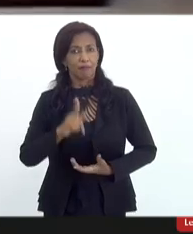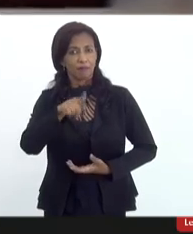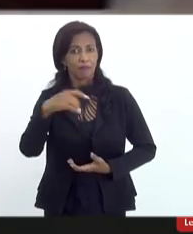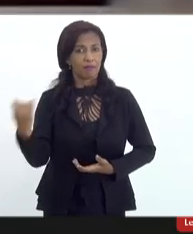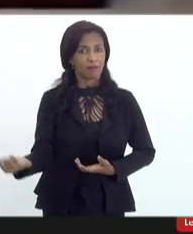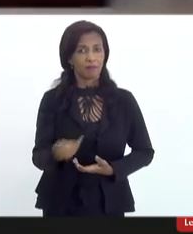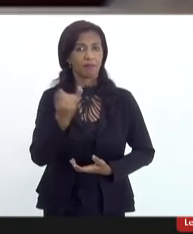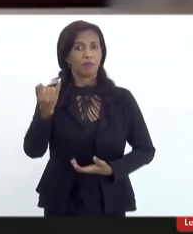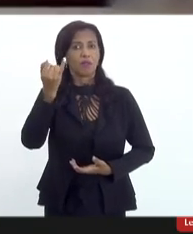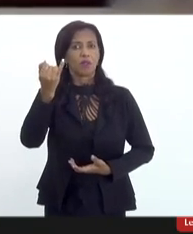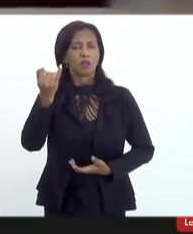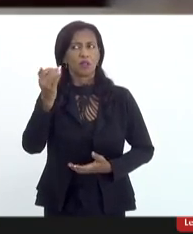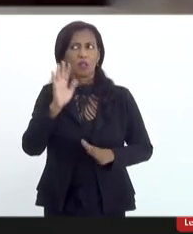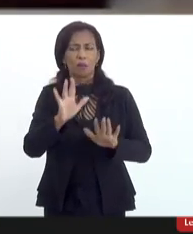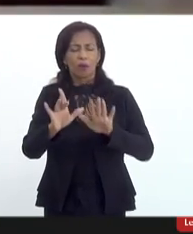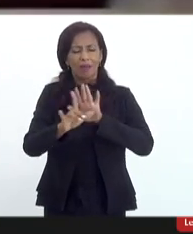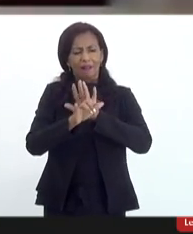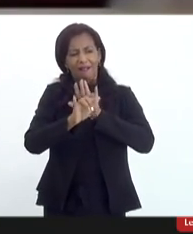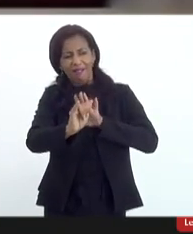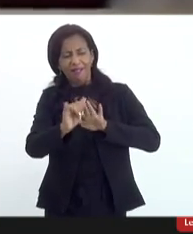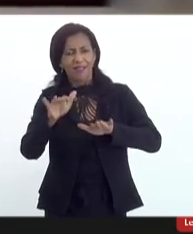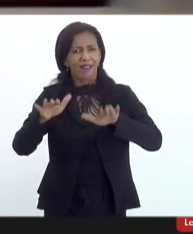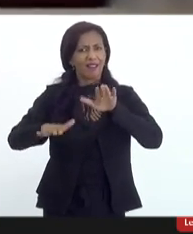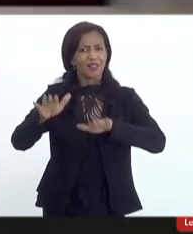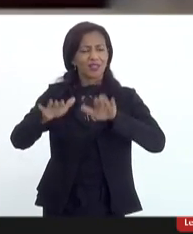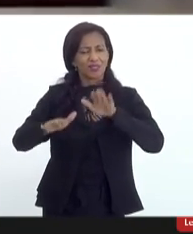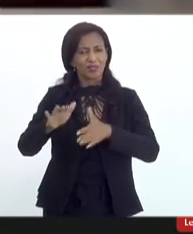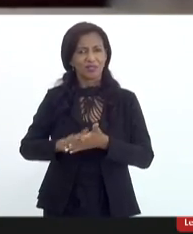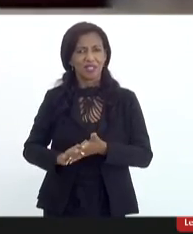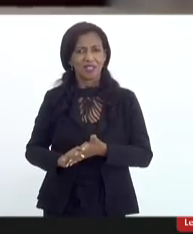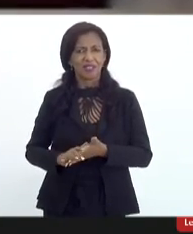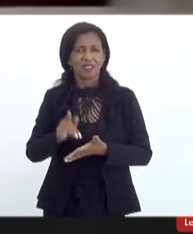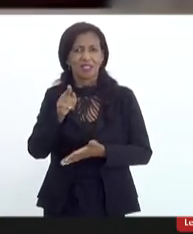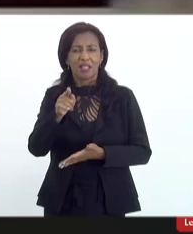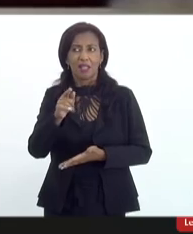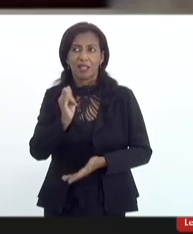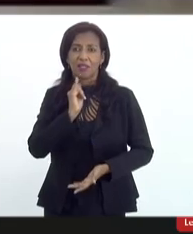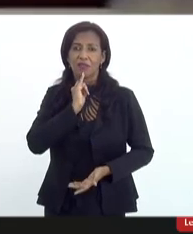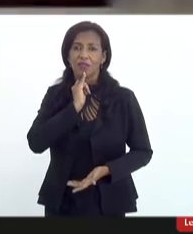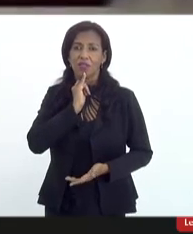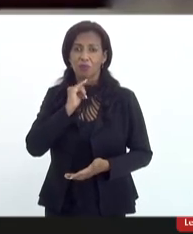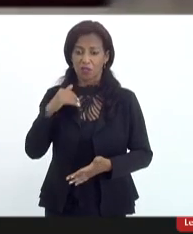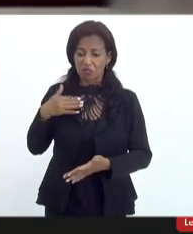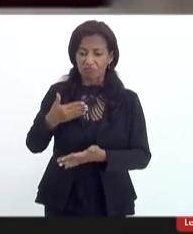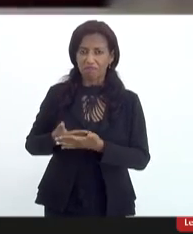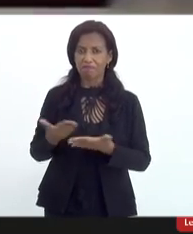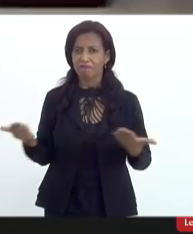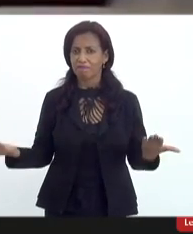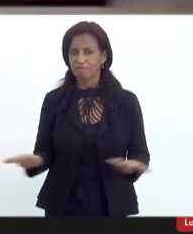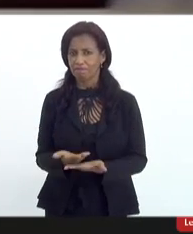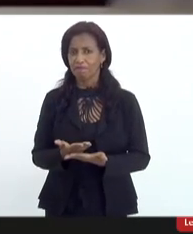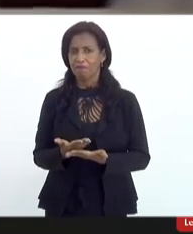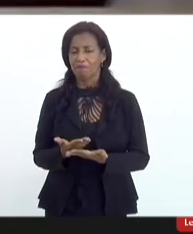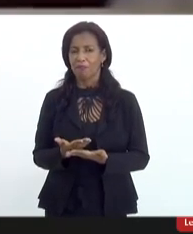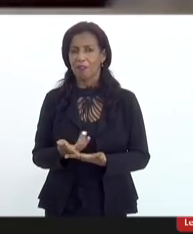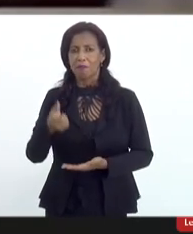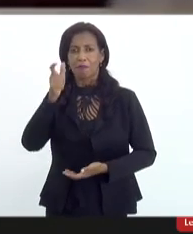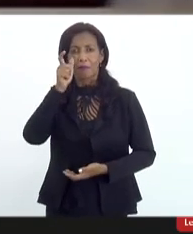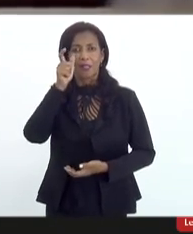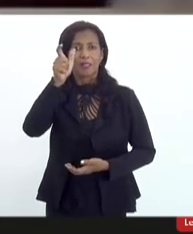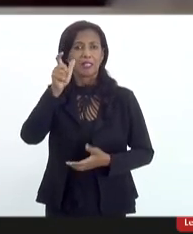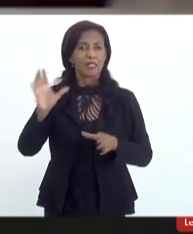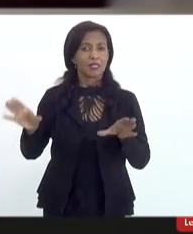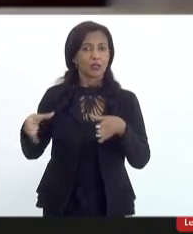nós observarmos que o uso da lei muitas vezes servia, como infelizmente ainda serve, para legitimar interesses de